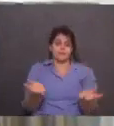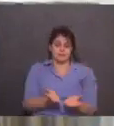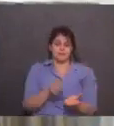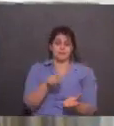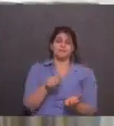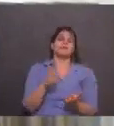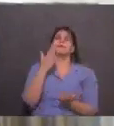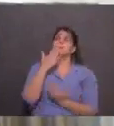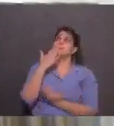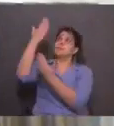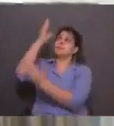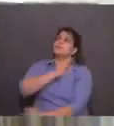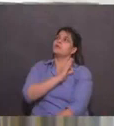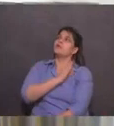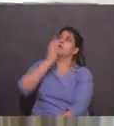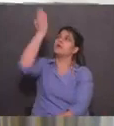Senhor e